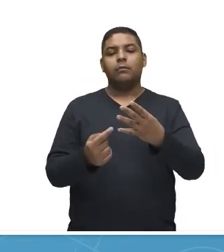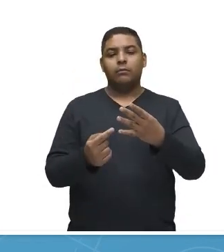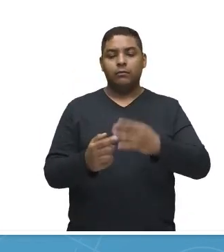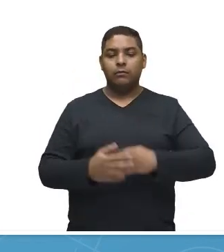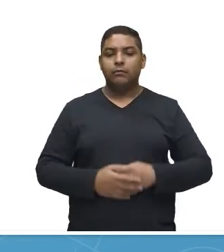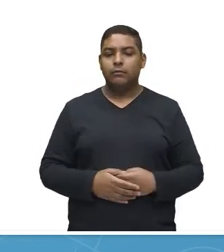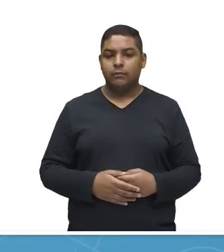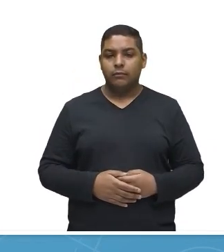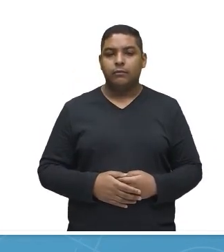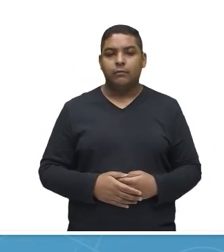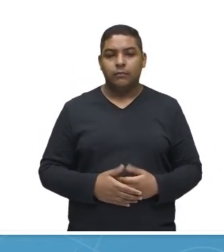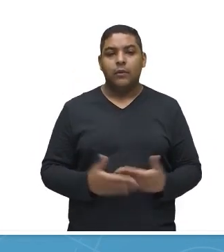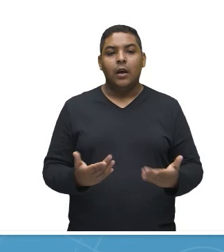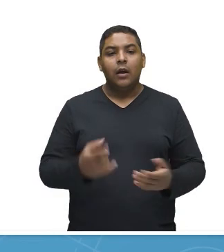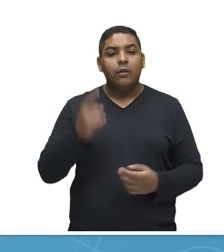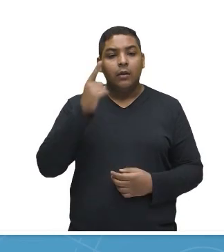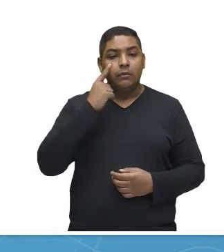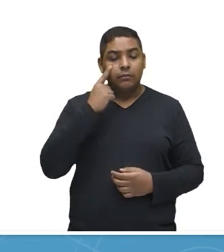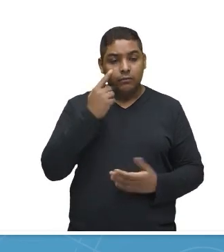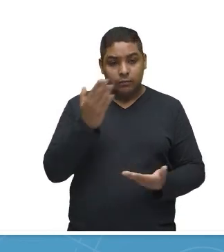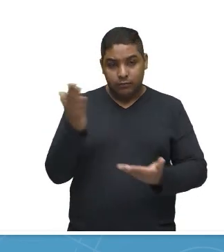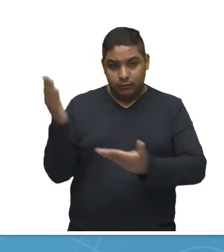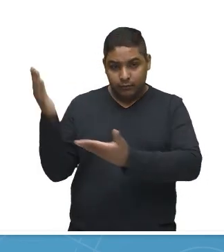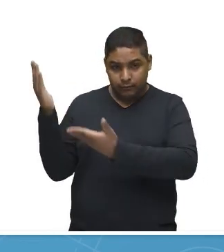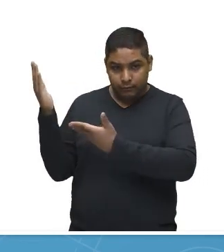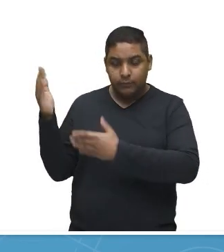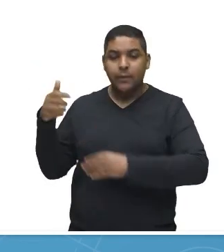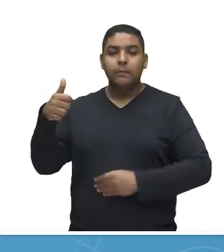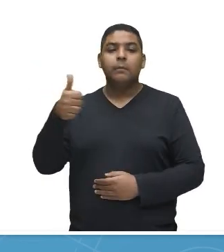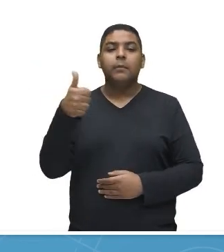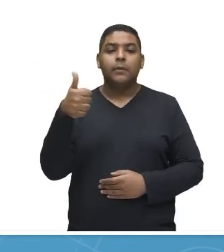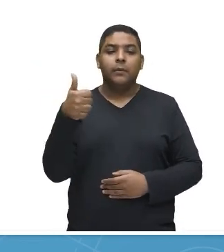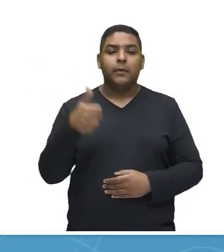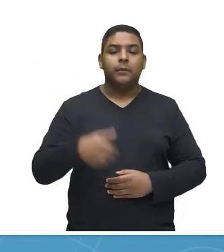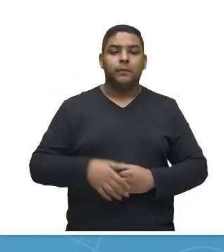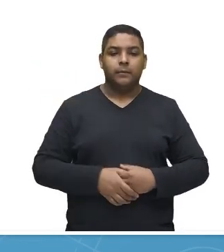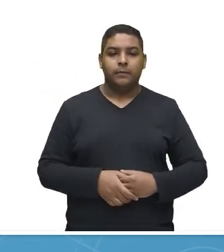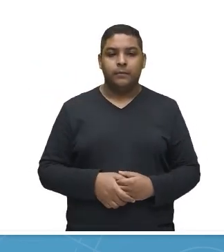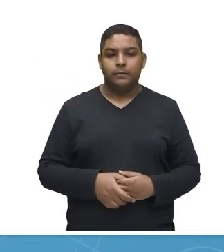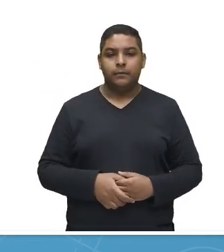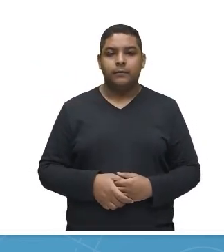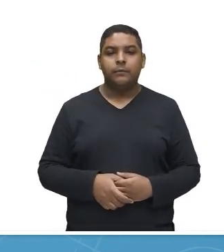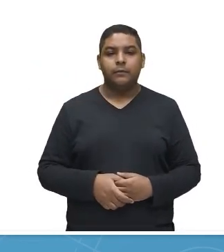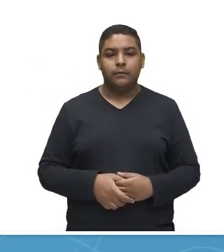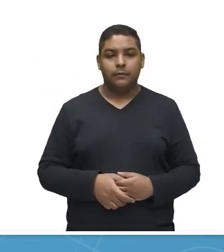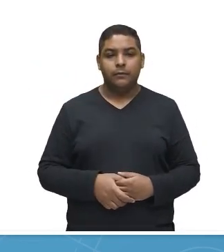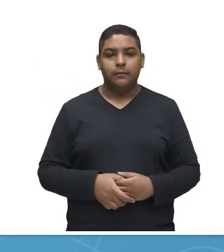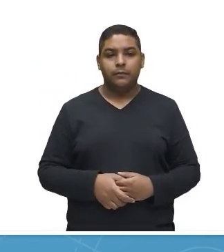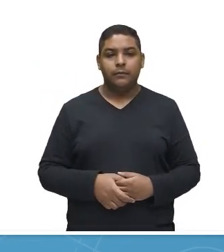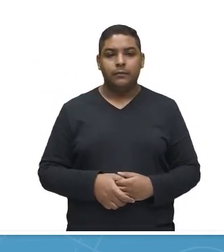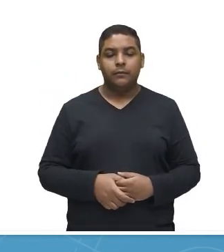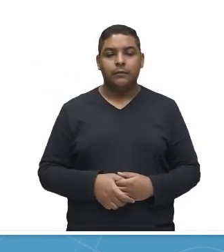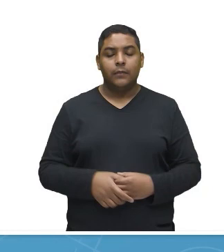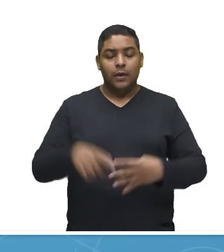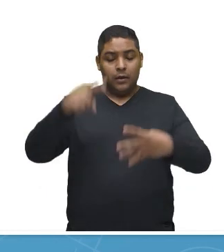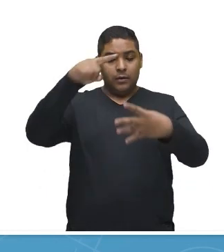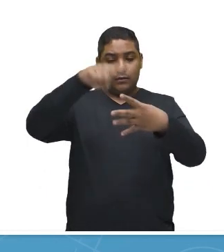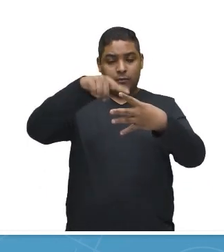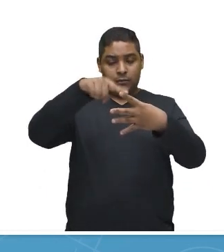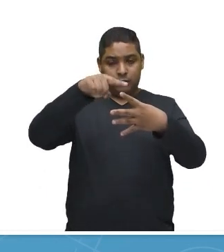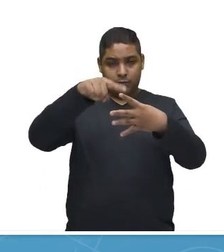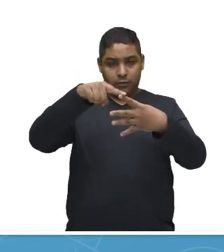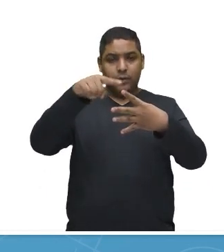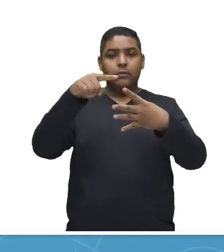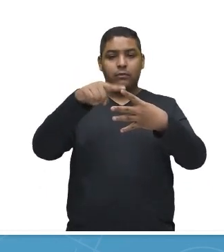nós vamos às sentenças. Vamos lá? Então, olha só. Sentença 1. No topo da